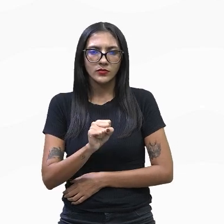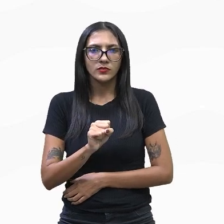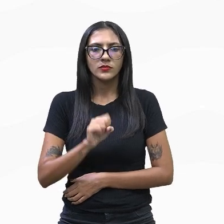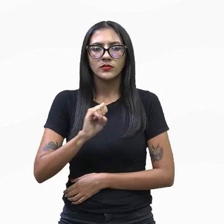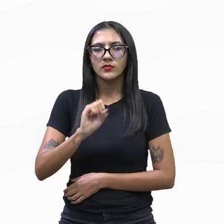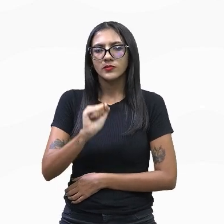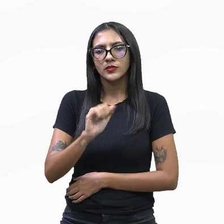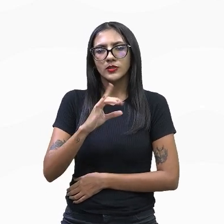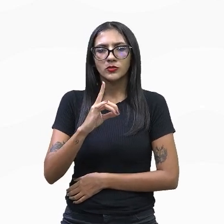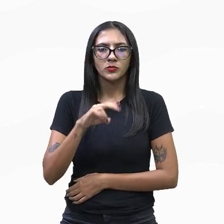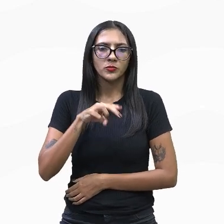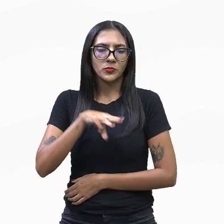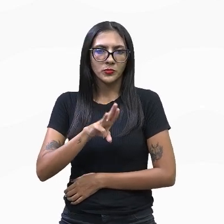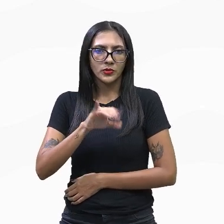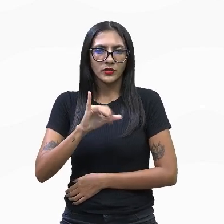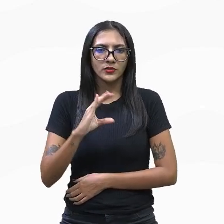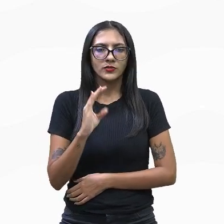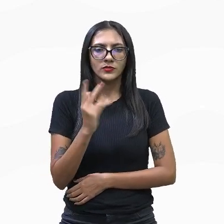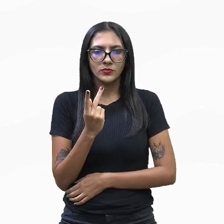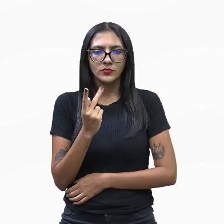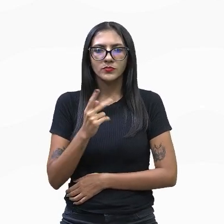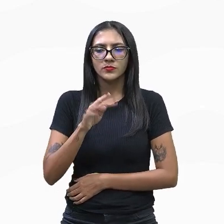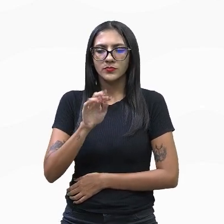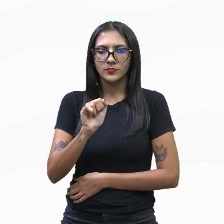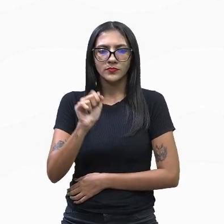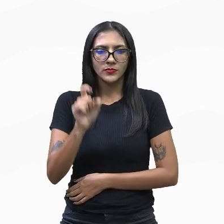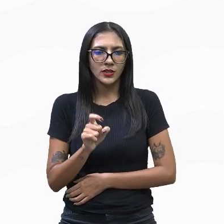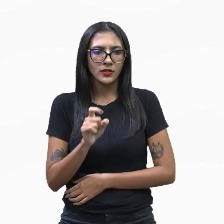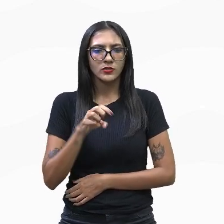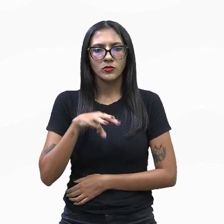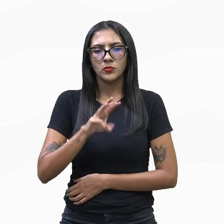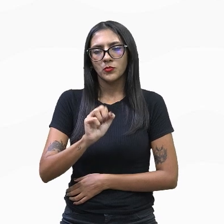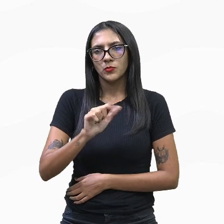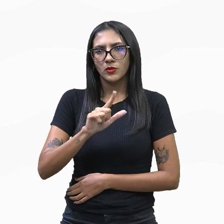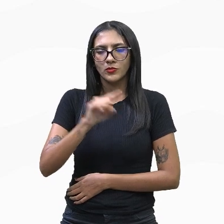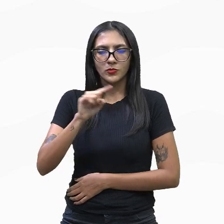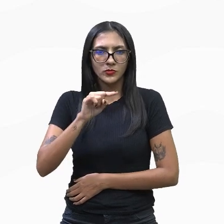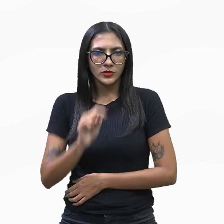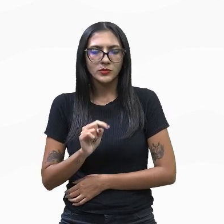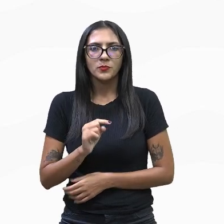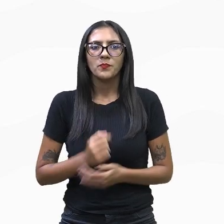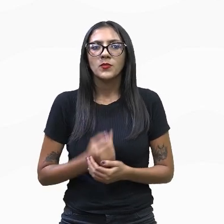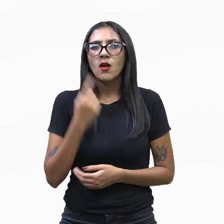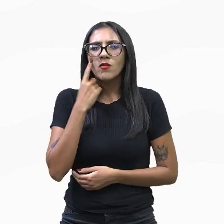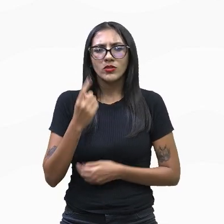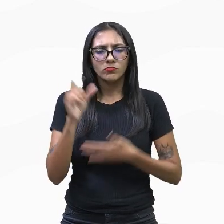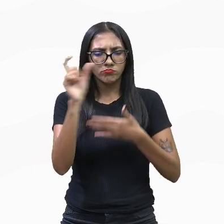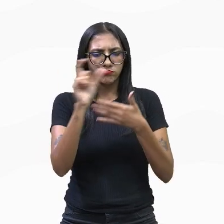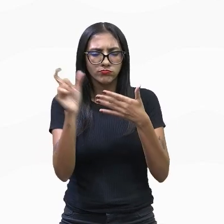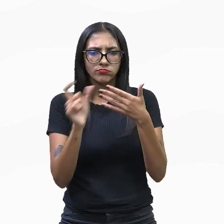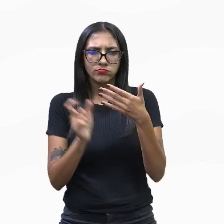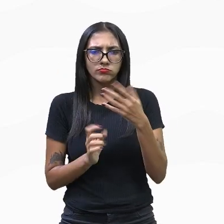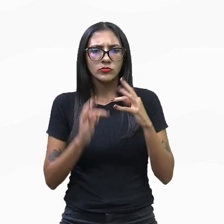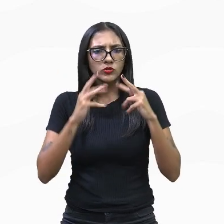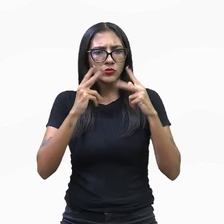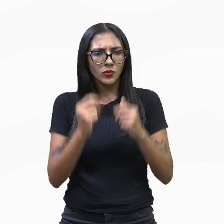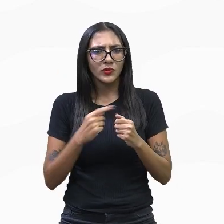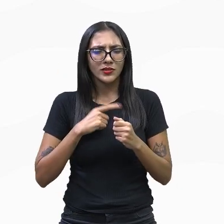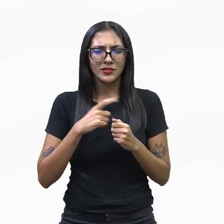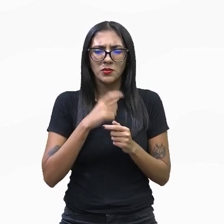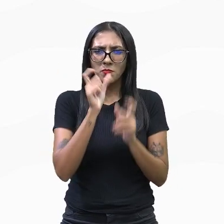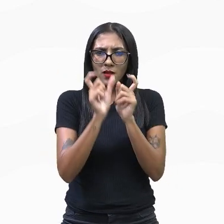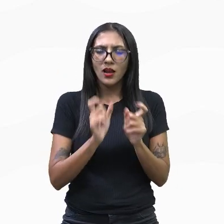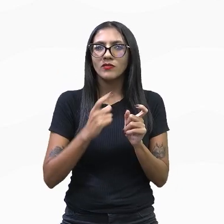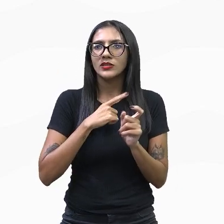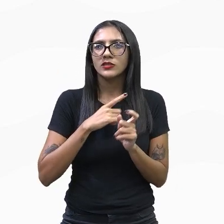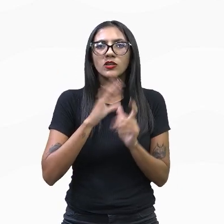sandwich, sandwiches, tax, taxes, watts, wattses. Repare que todos eles têm essas terminações ali, né, professora?